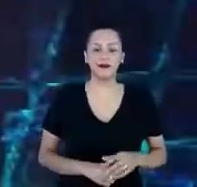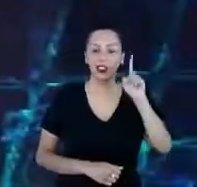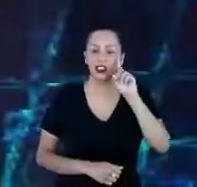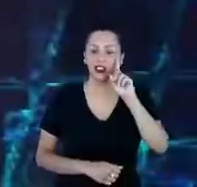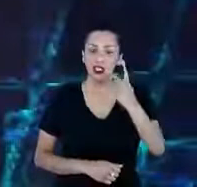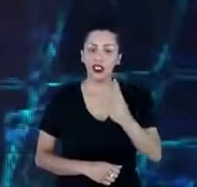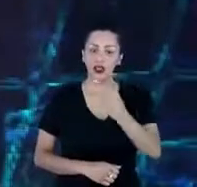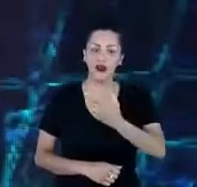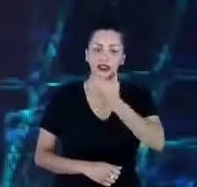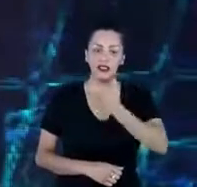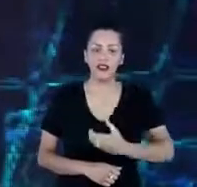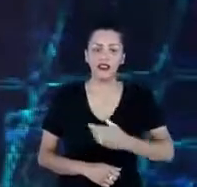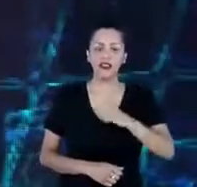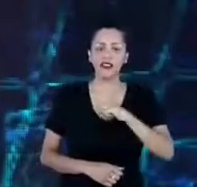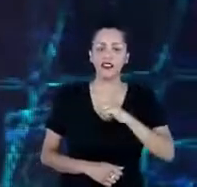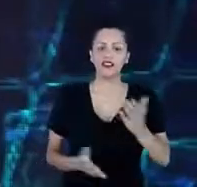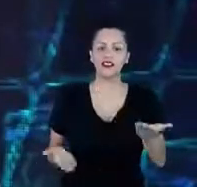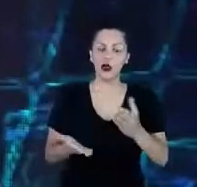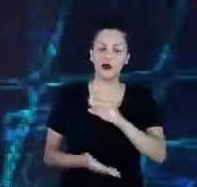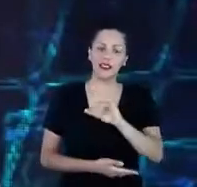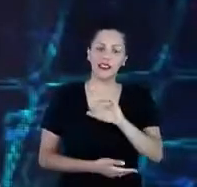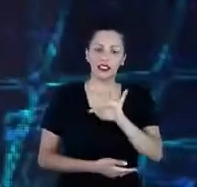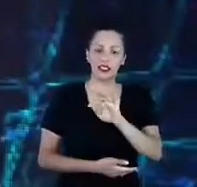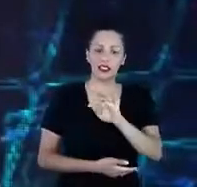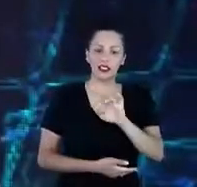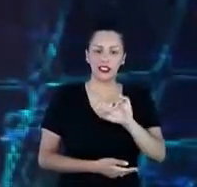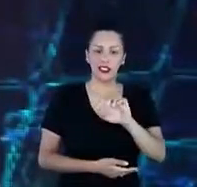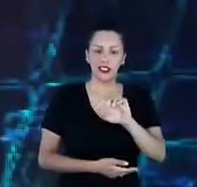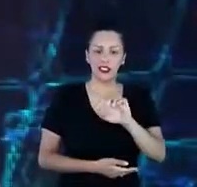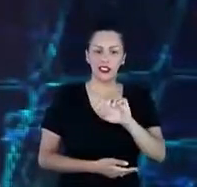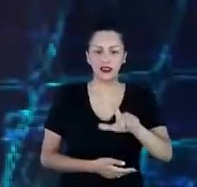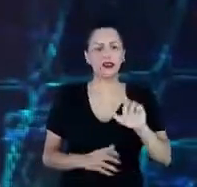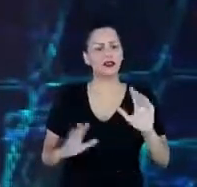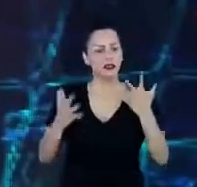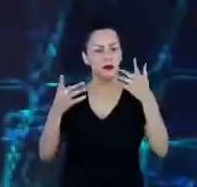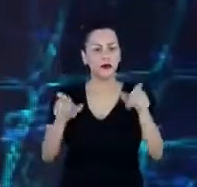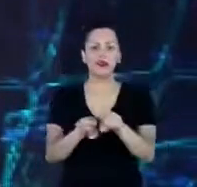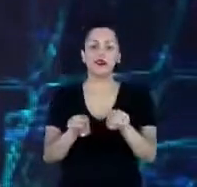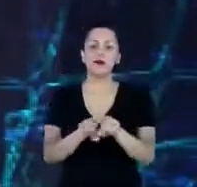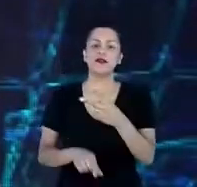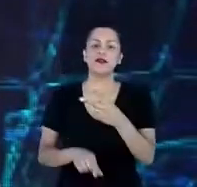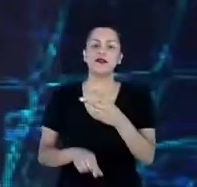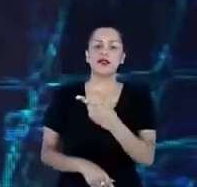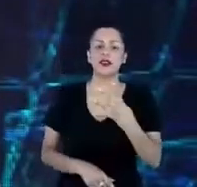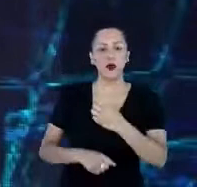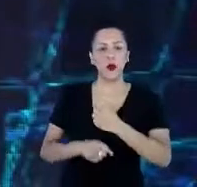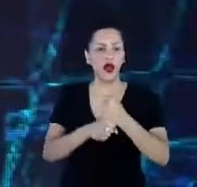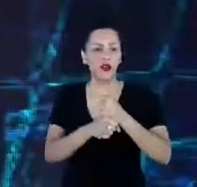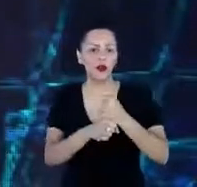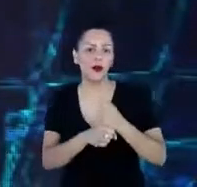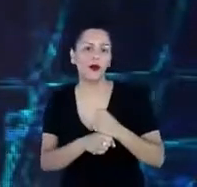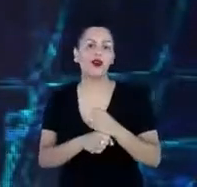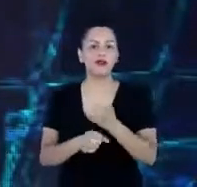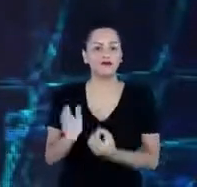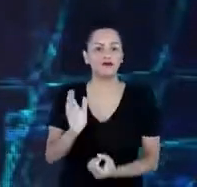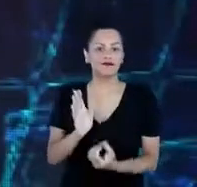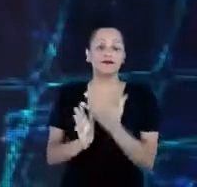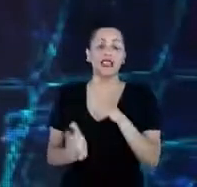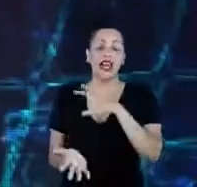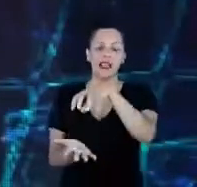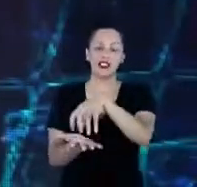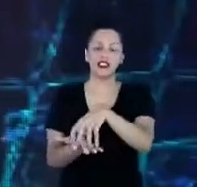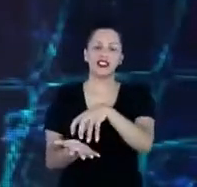10ª edição do sítio anel é também o dia que celebramos 24 anos de existência da Agência Nacional de Energia Elétrica